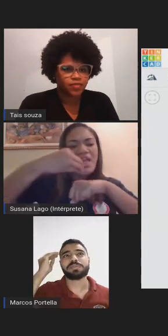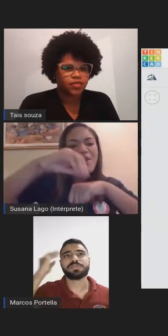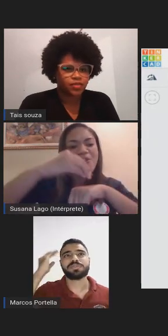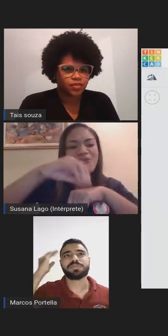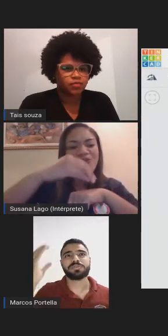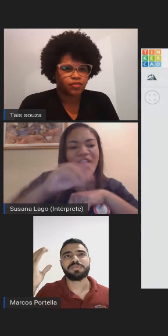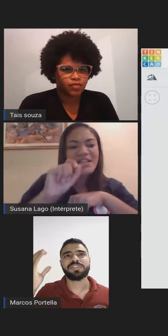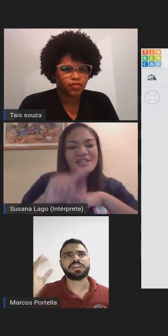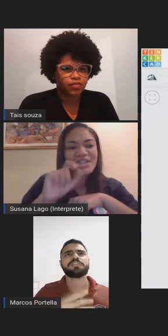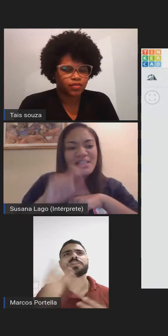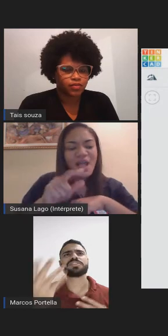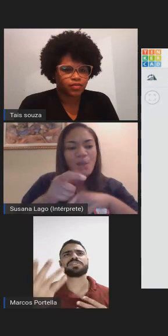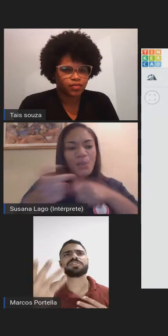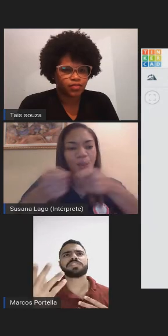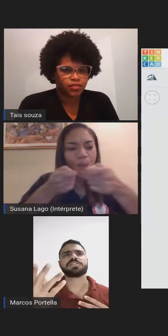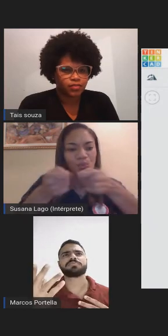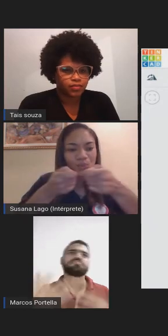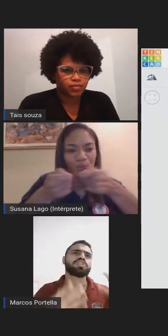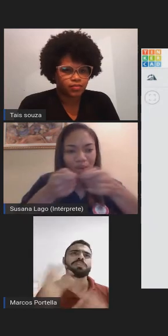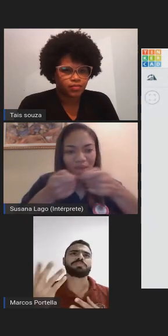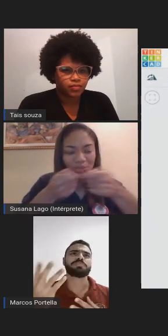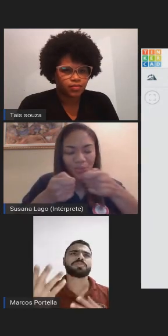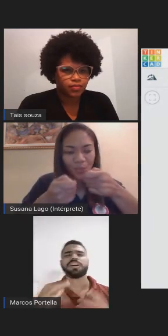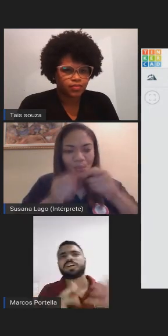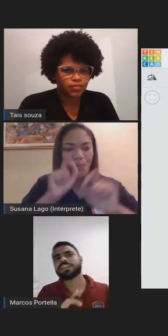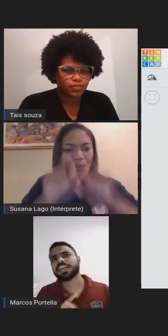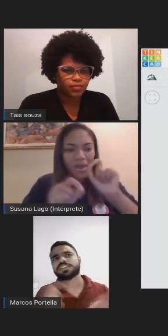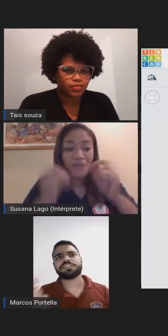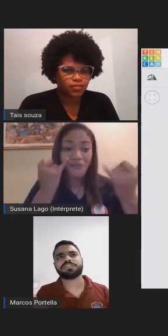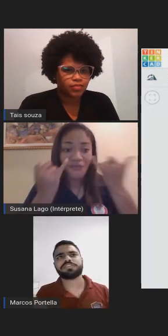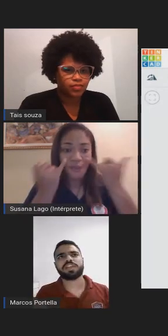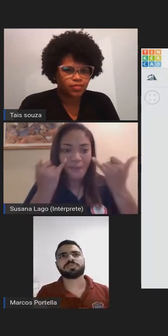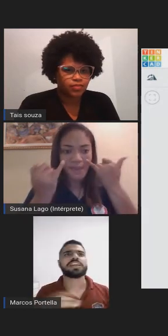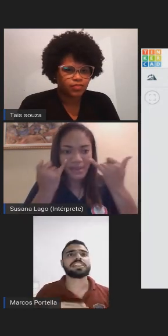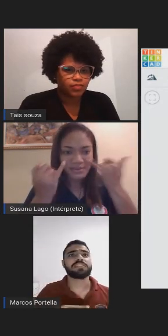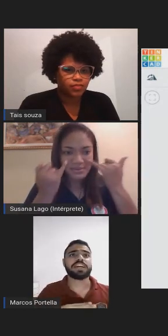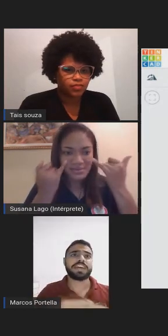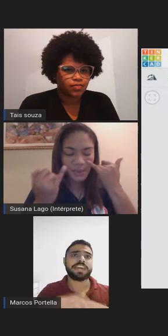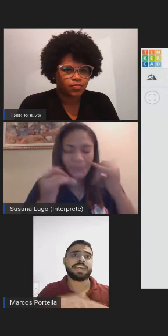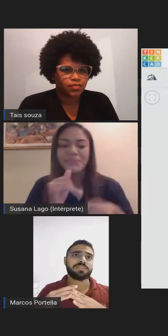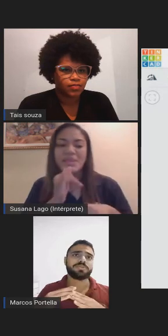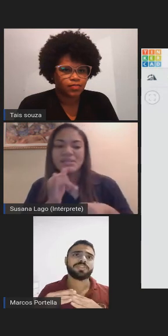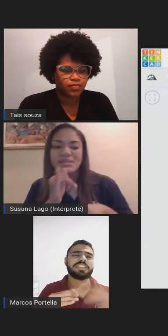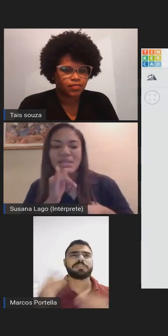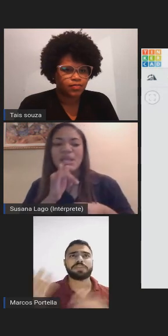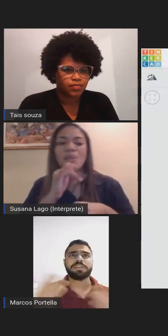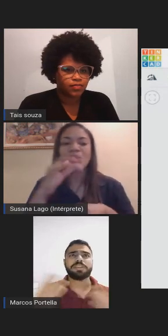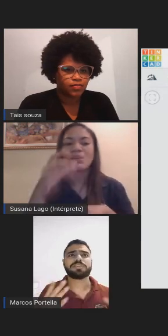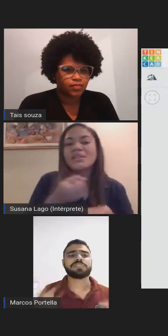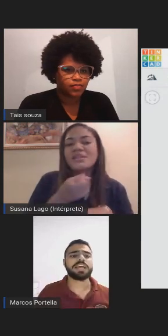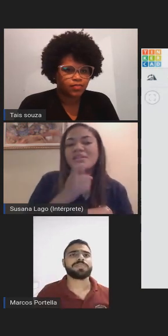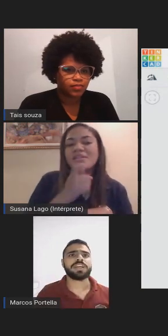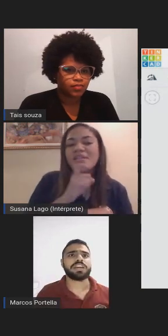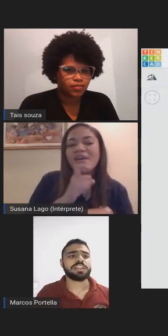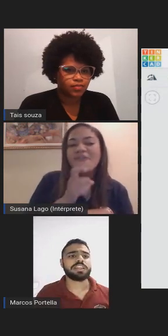o cérebro do robô, informações do tipo: tá quente, tá frio, tá inclinado, tá reto, tem movimento,